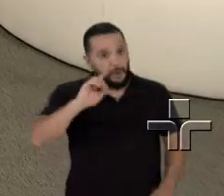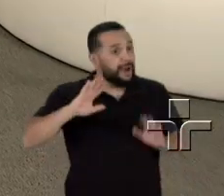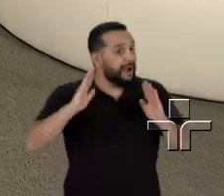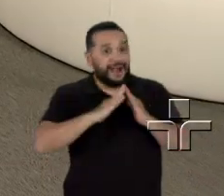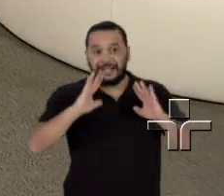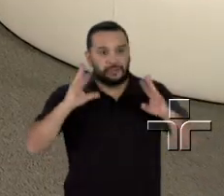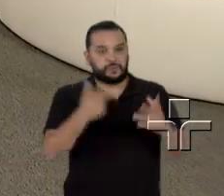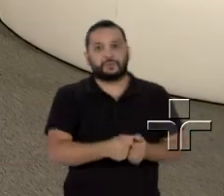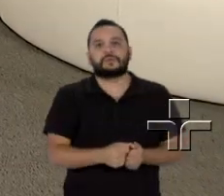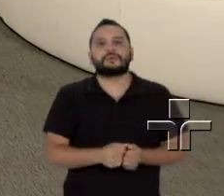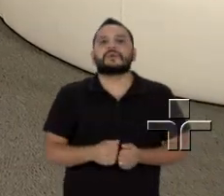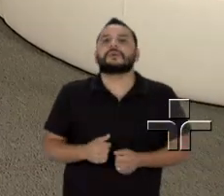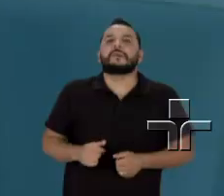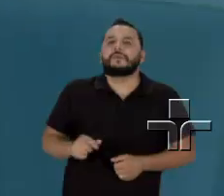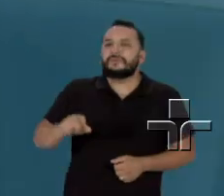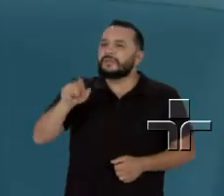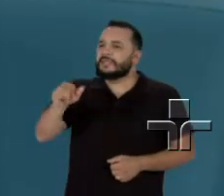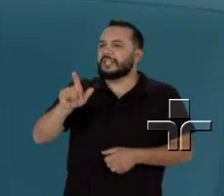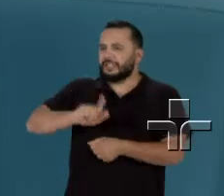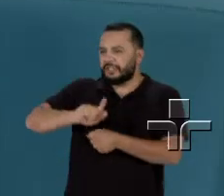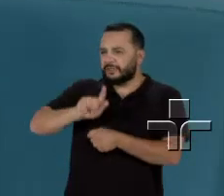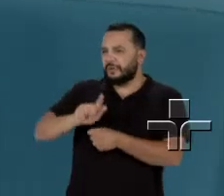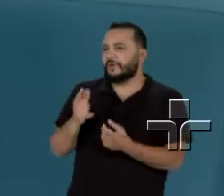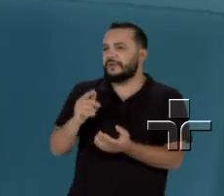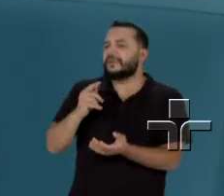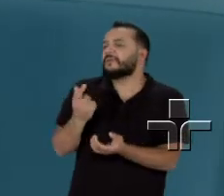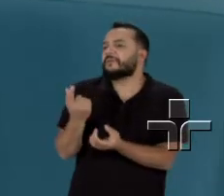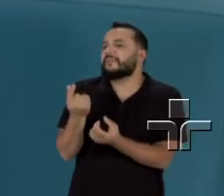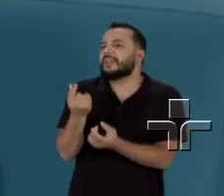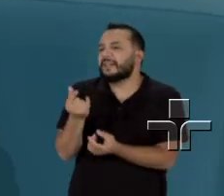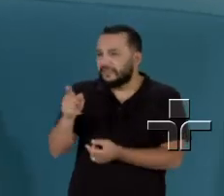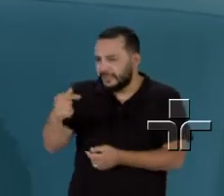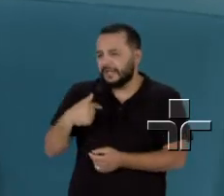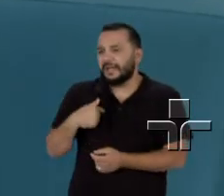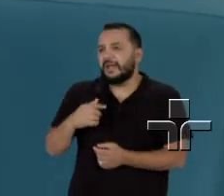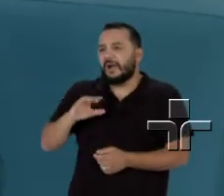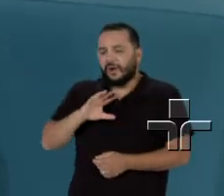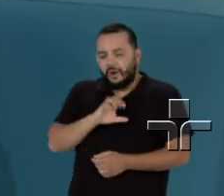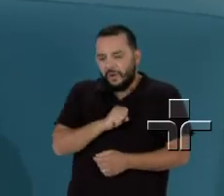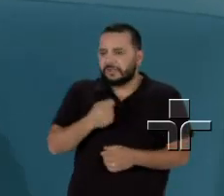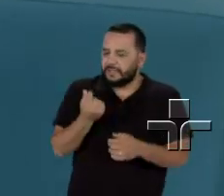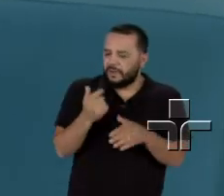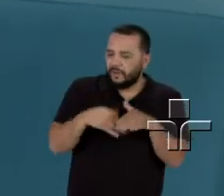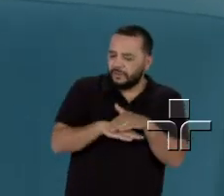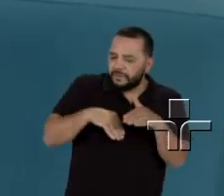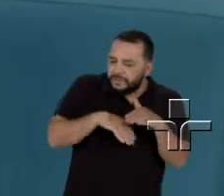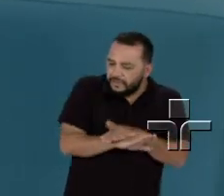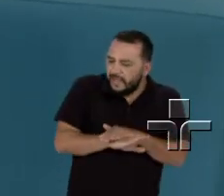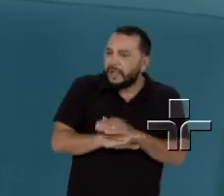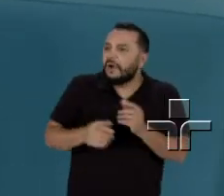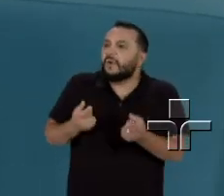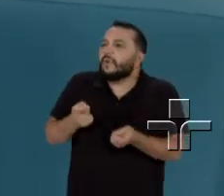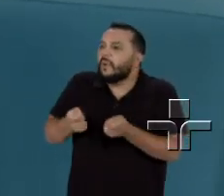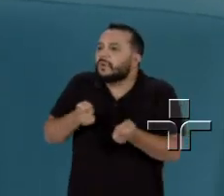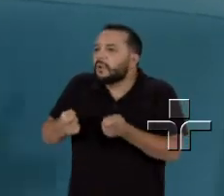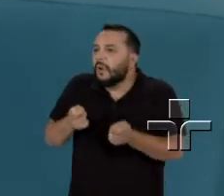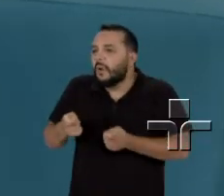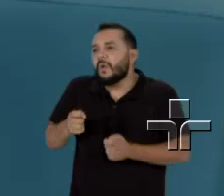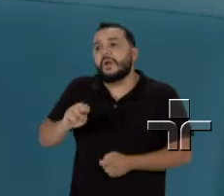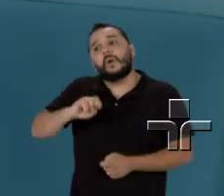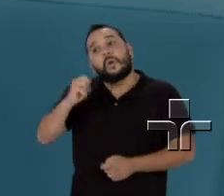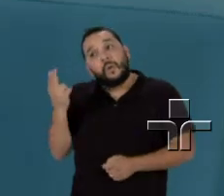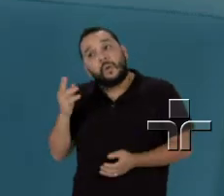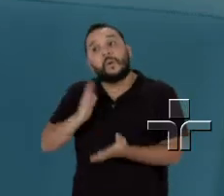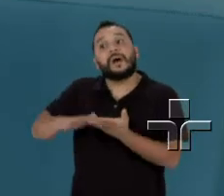perfil como gestora e de finanças da casa você é uma pessoa que gosta de economizar que controla ou têm esse